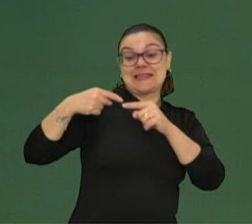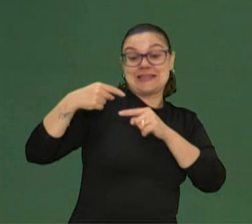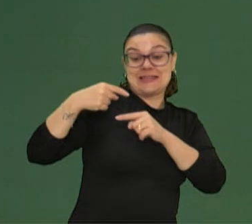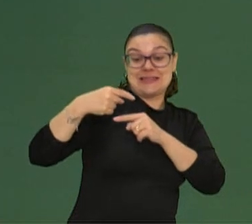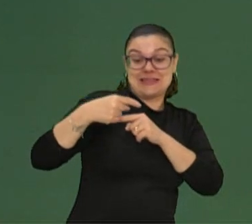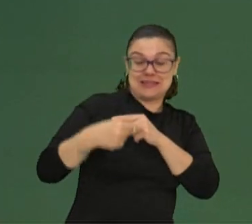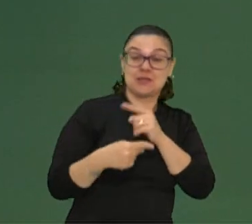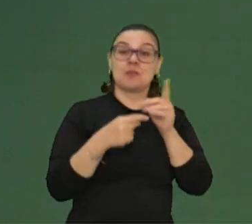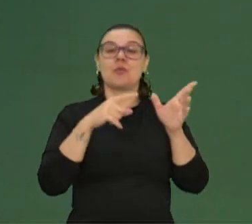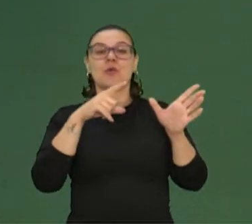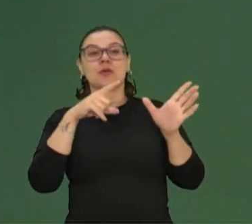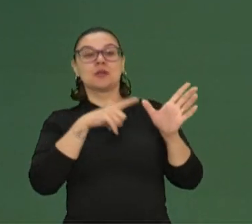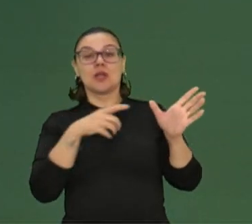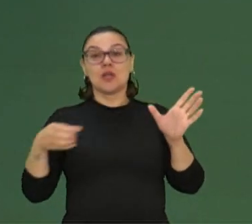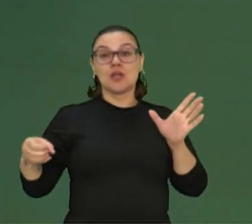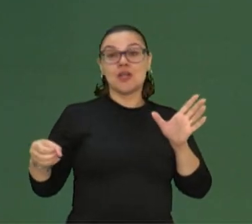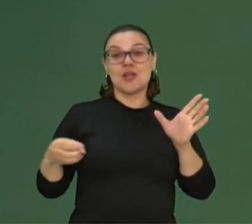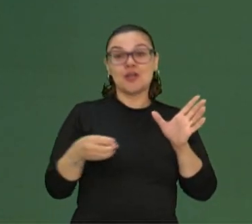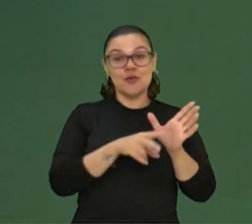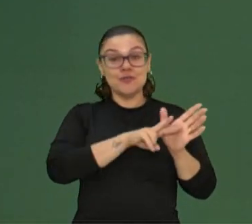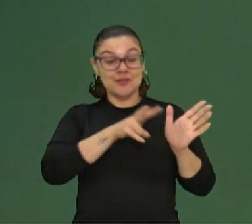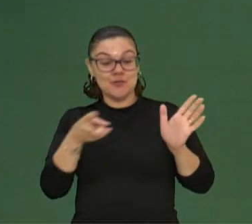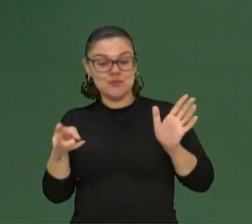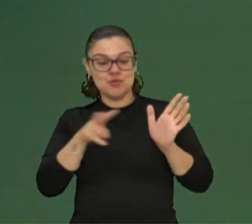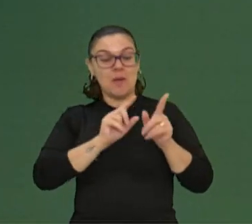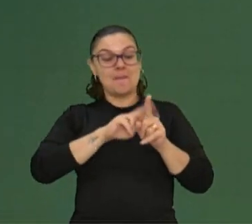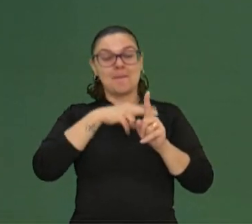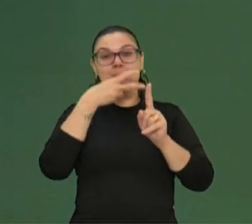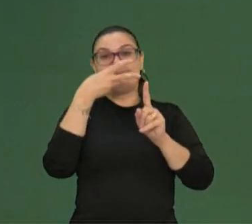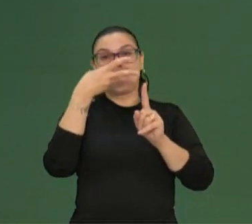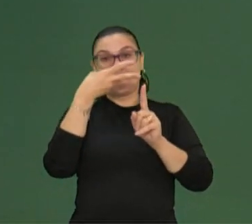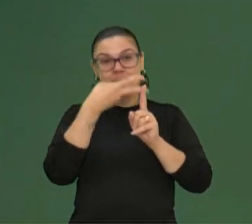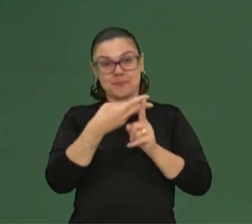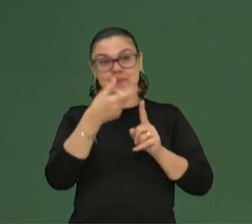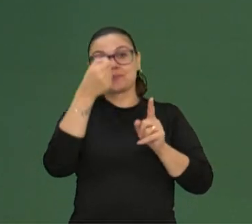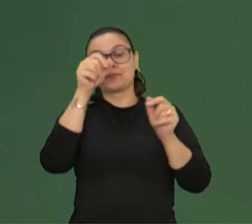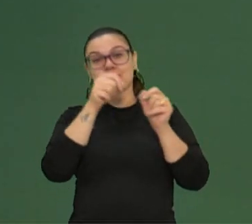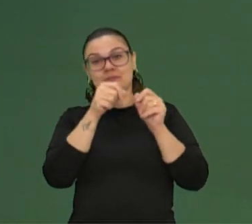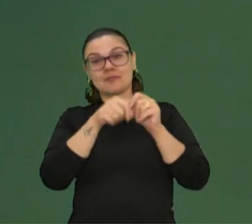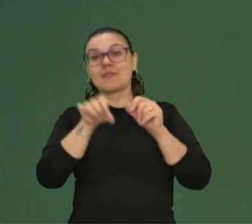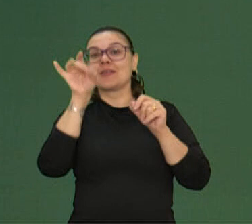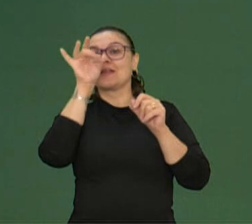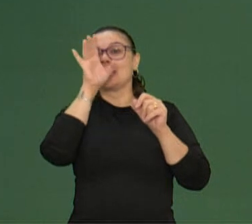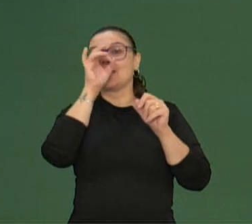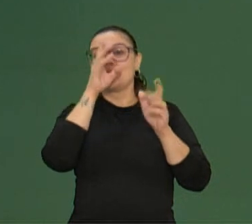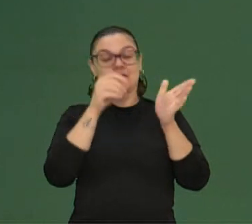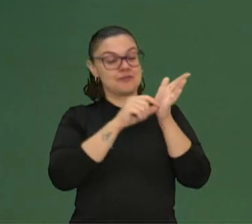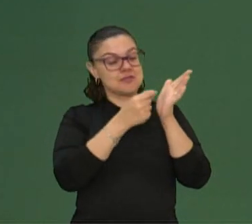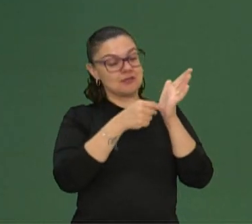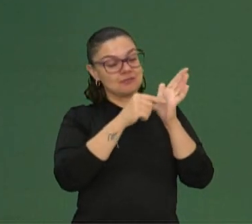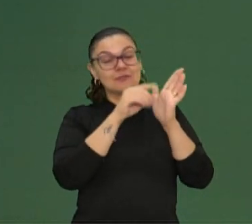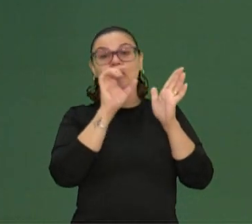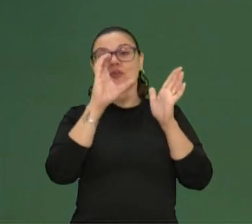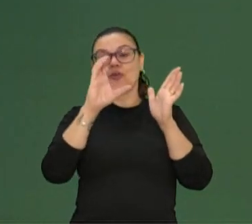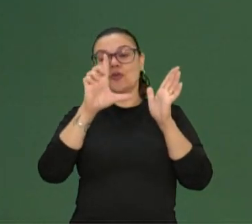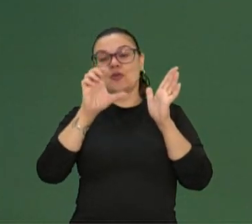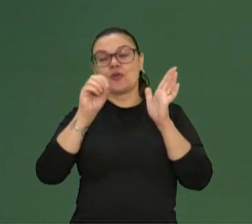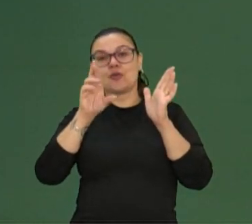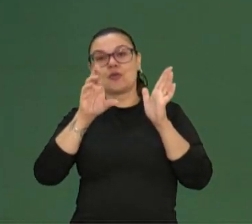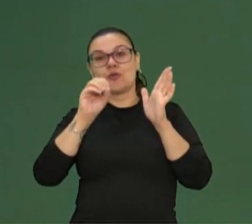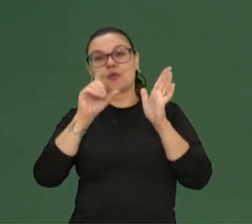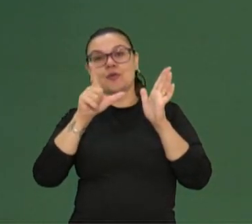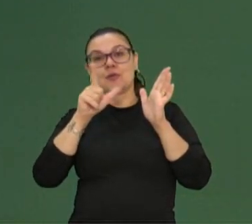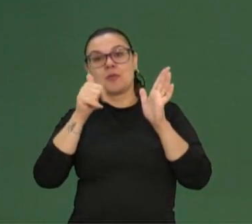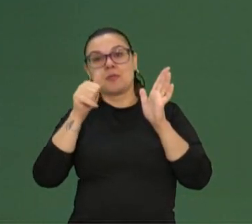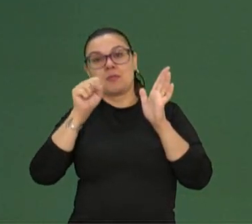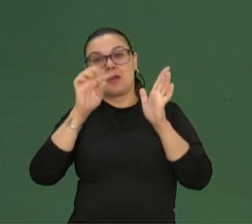descendentes de um ser que, além da mitocôndria, repetiu o processo formando cloroplasto com